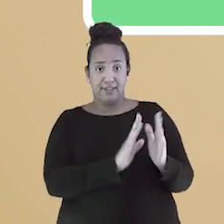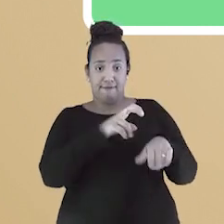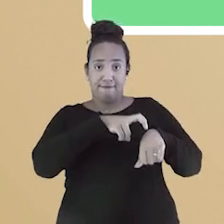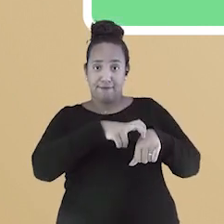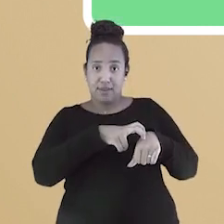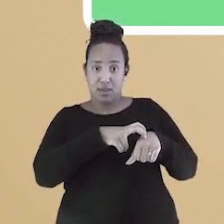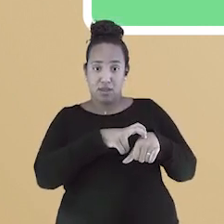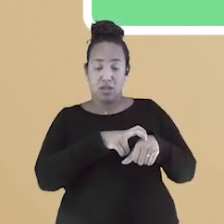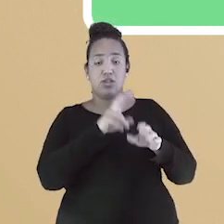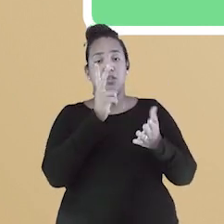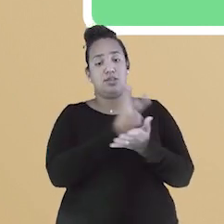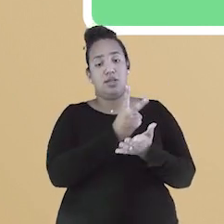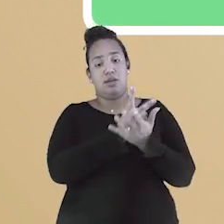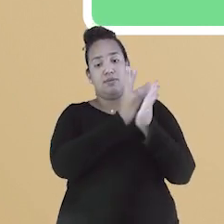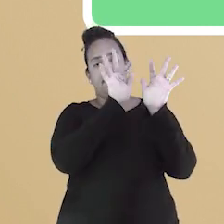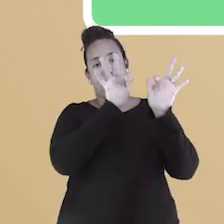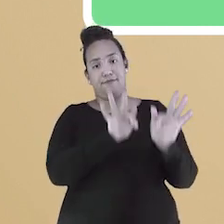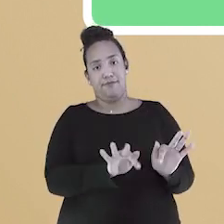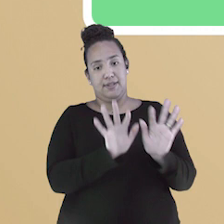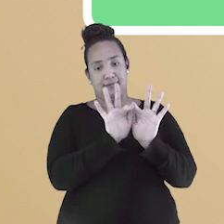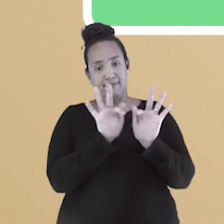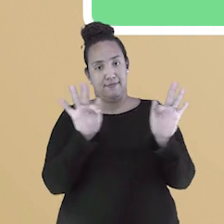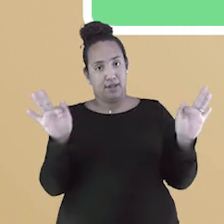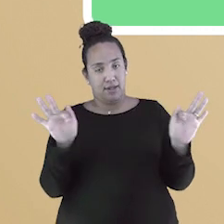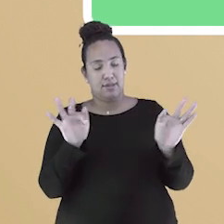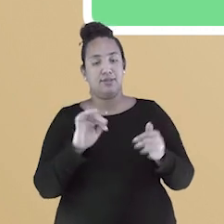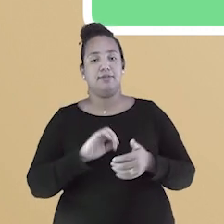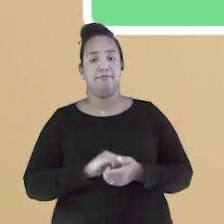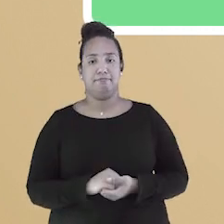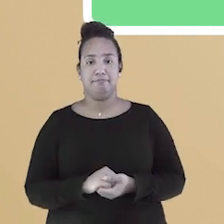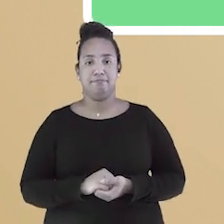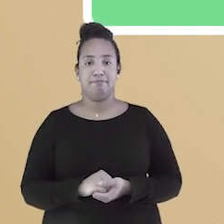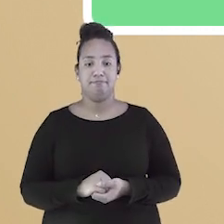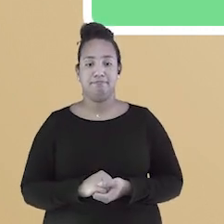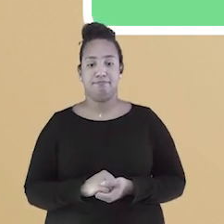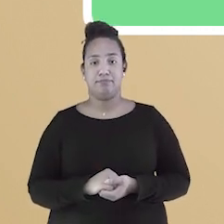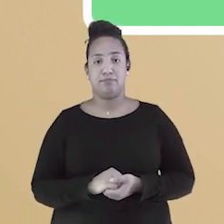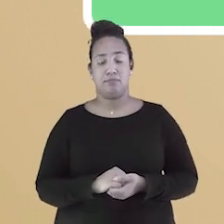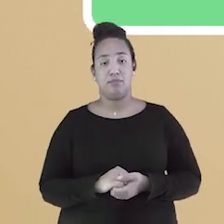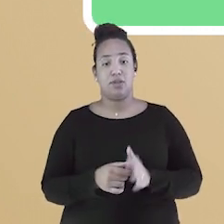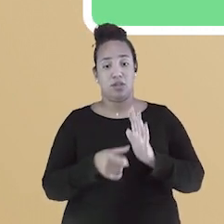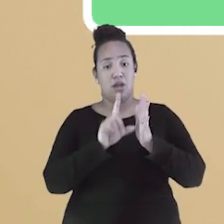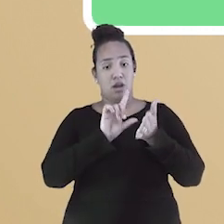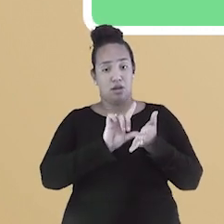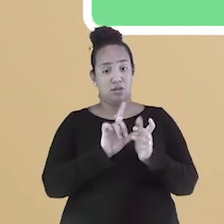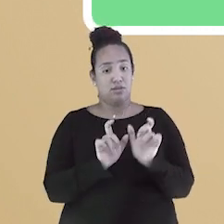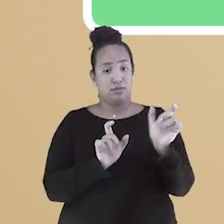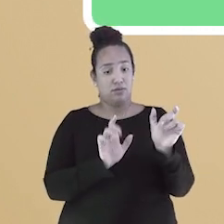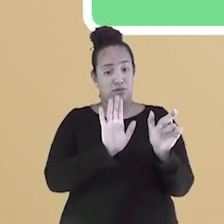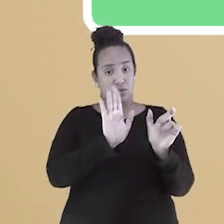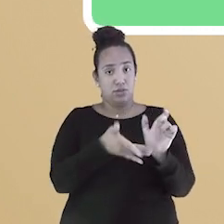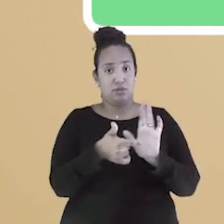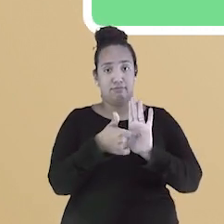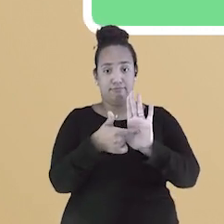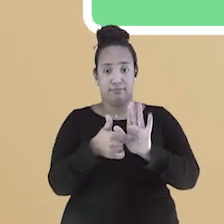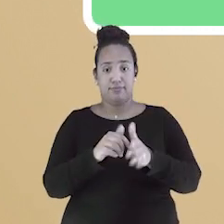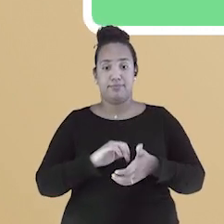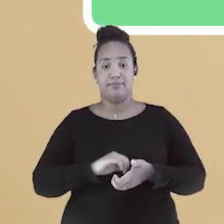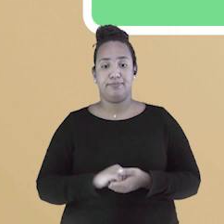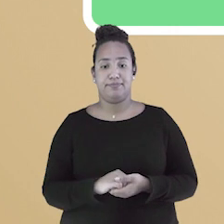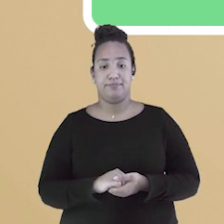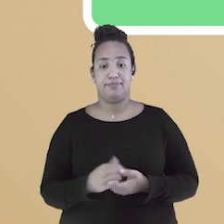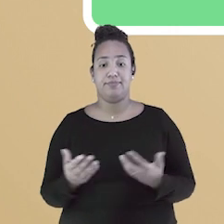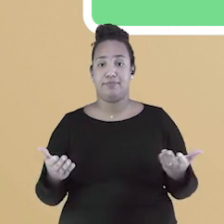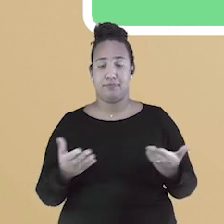final, substituindo e retomando o subject, que já apareceu no começo. Aqui, como vocês podem